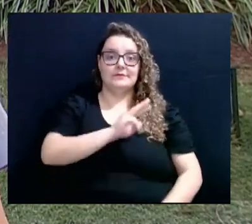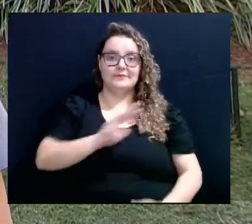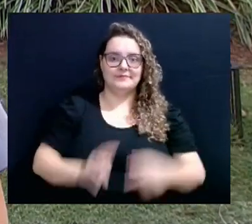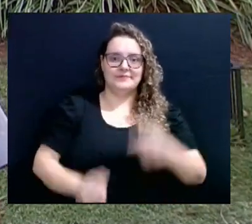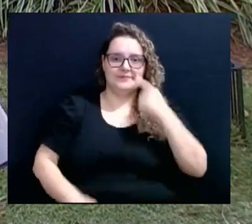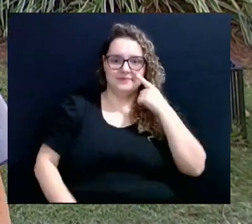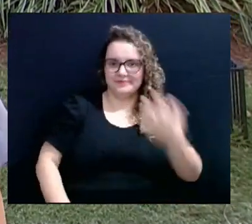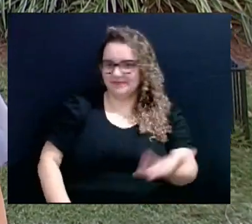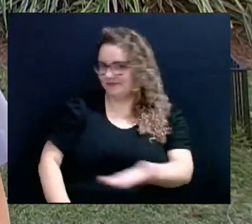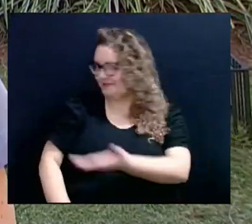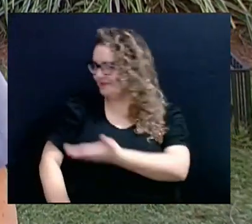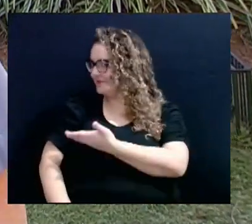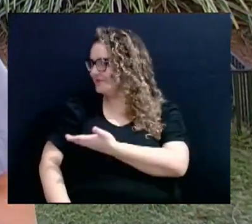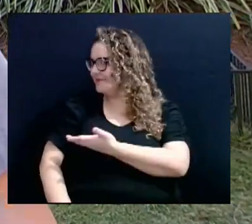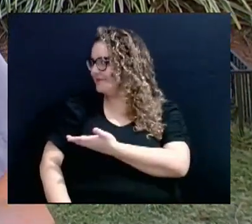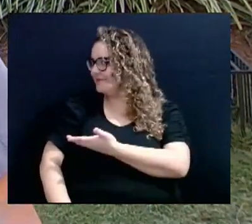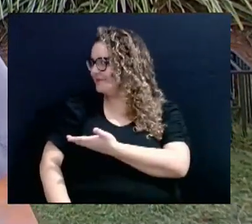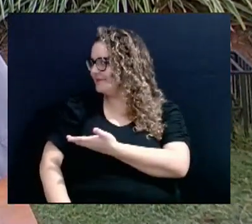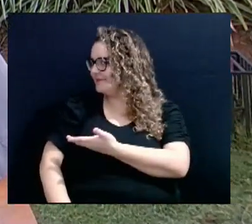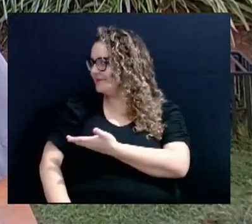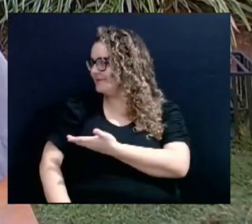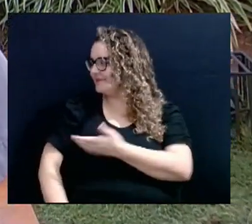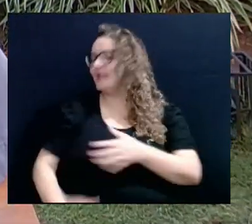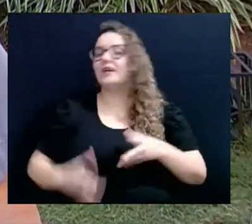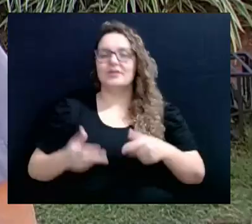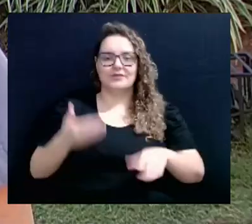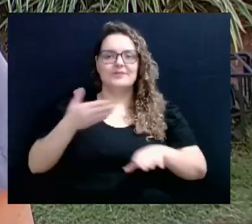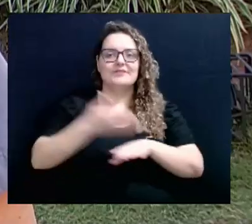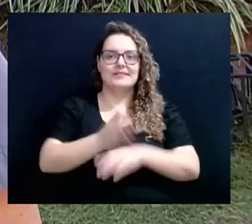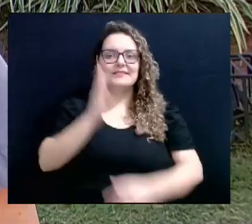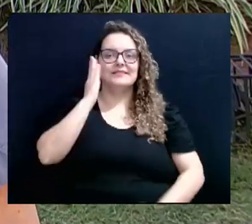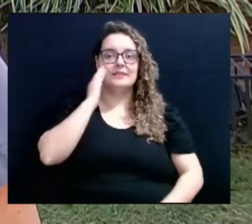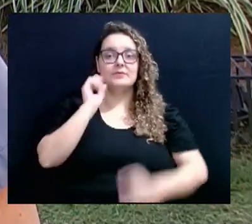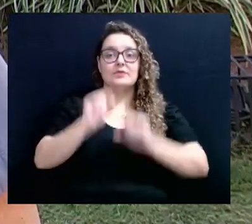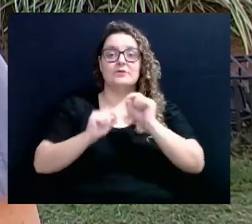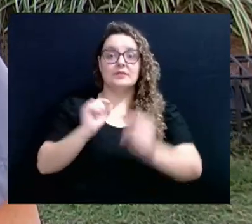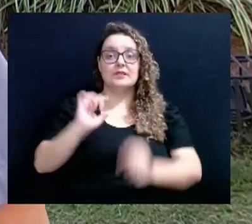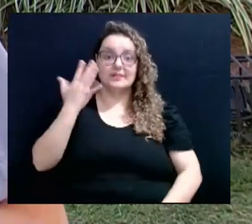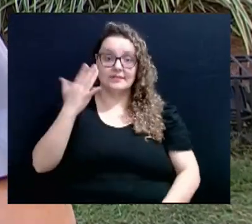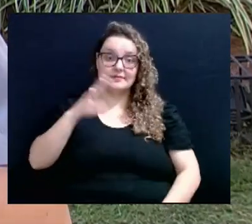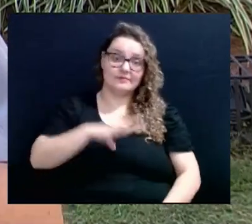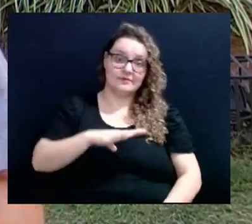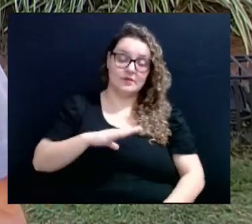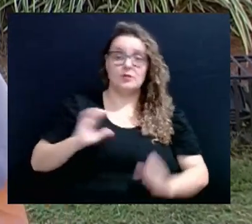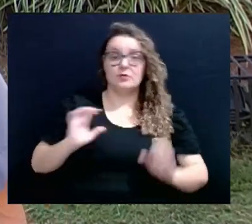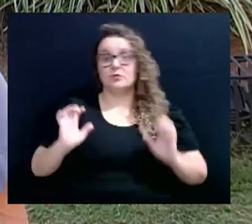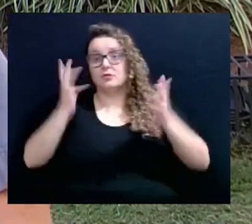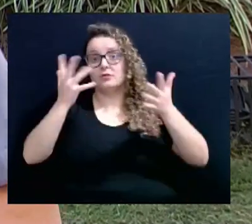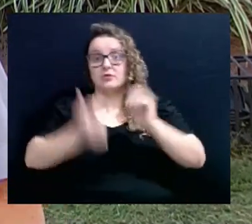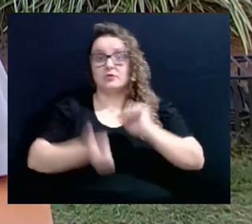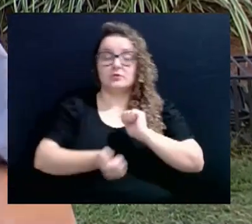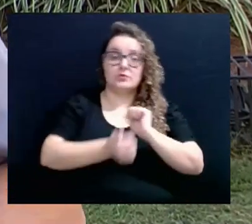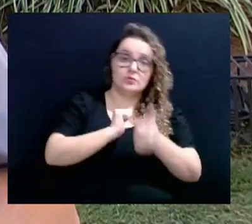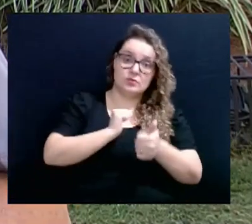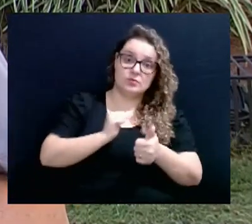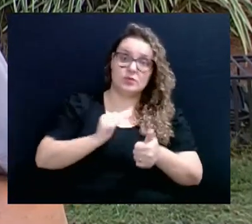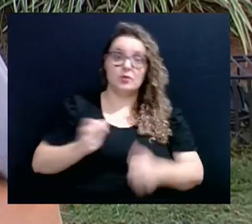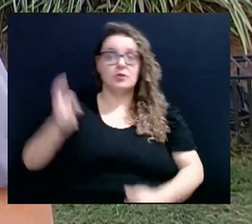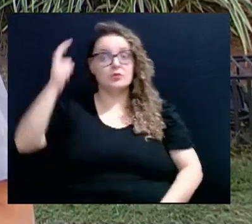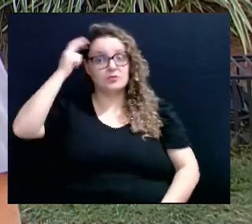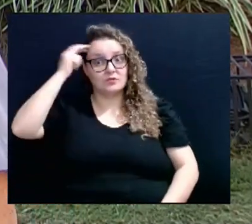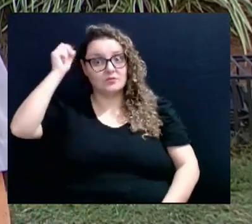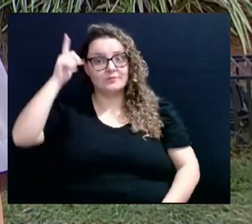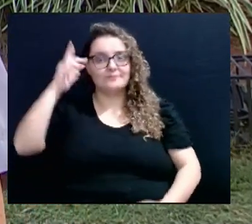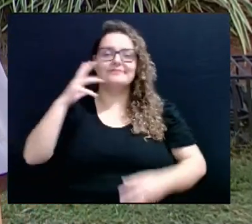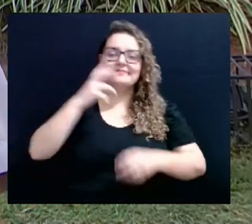tela, todo mundo pode entrar e saber o que está acontecendo na cidade. Os eventos esportivos, os eventos culturais, tudo ali fácil